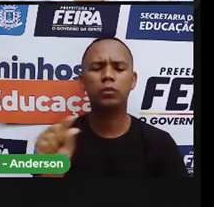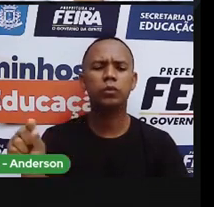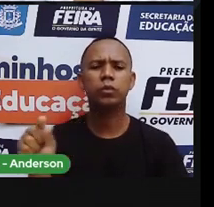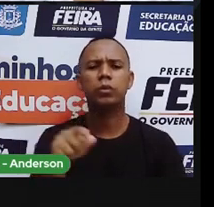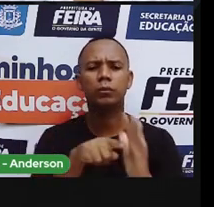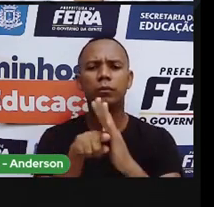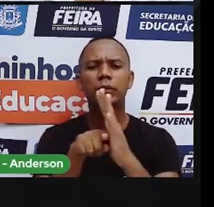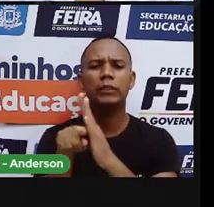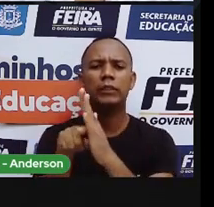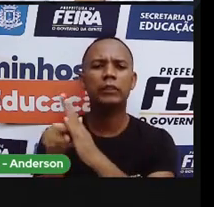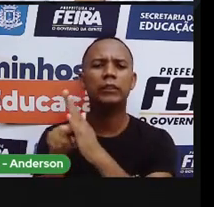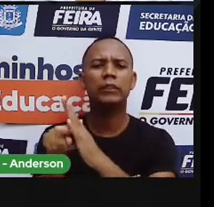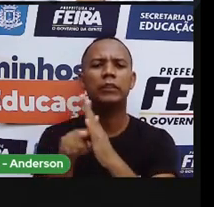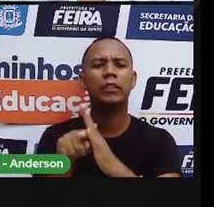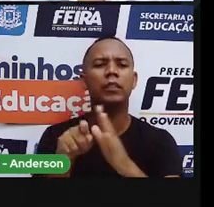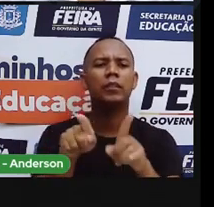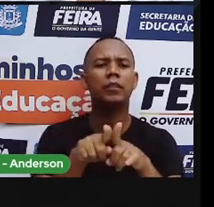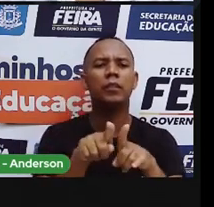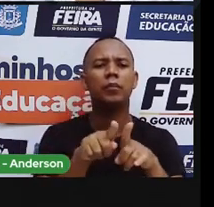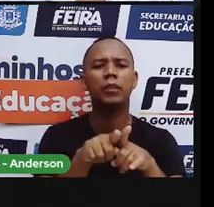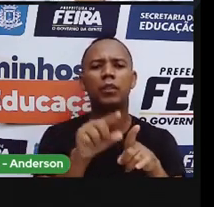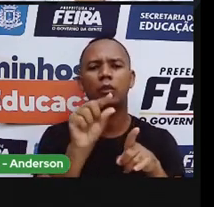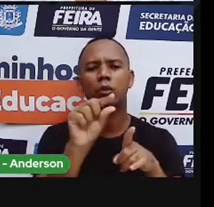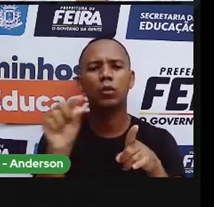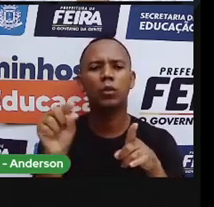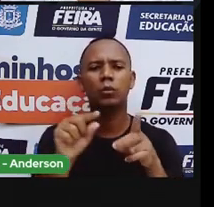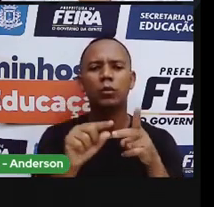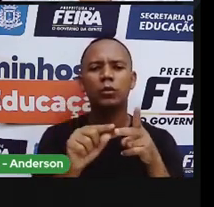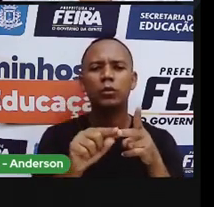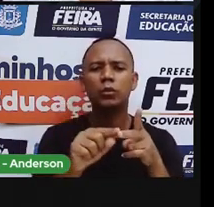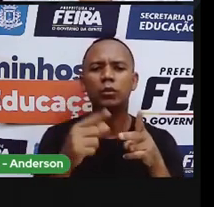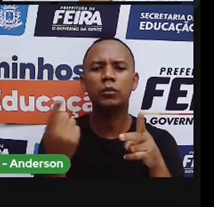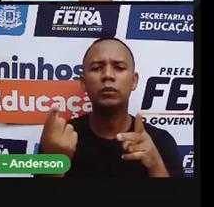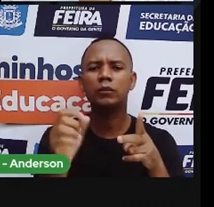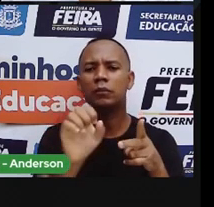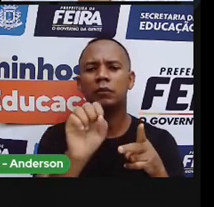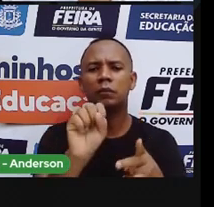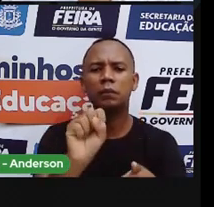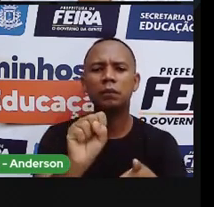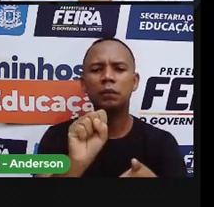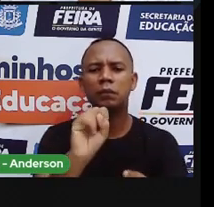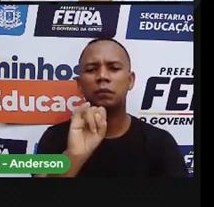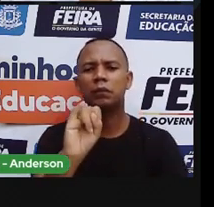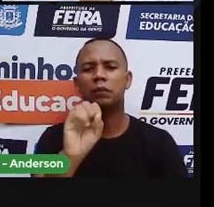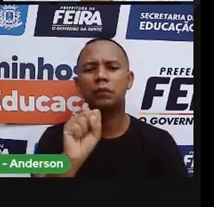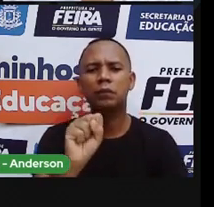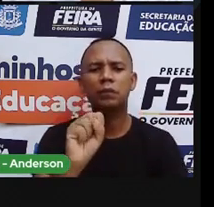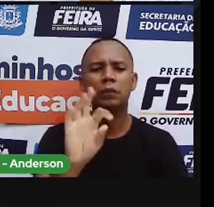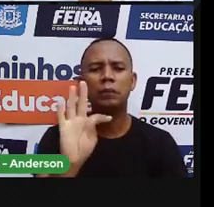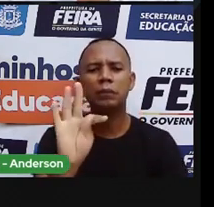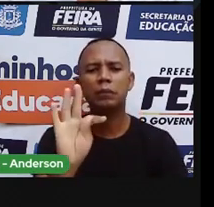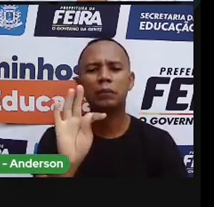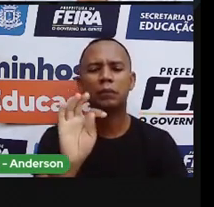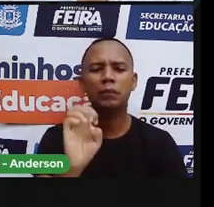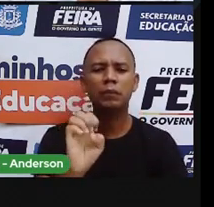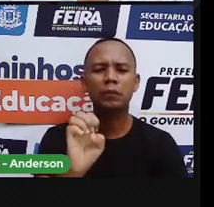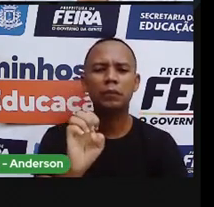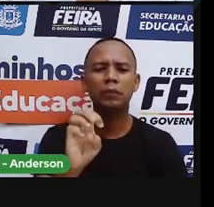irmão mais velho, ao seu responsável. Mas vamos lá. E você precisa fazer o quê? Registrar no seu caderno